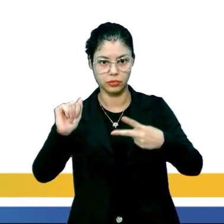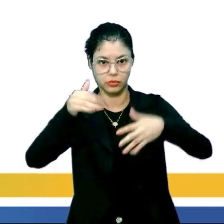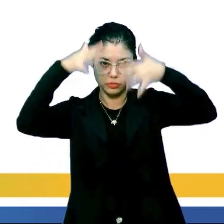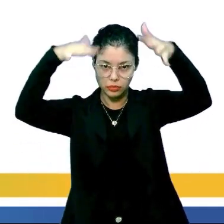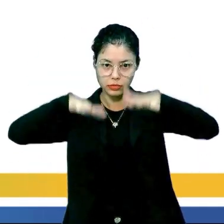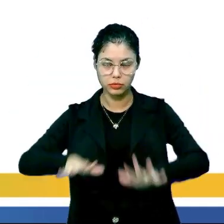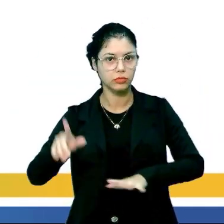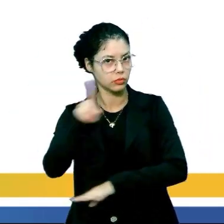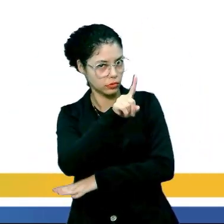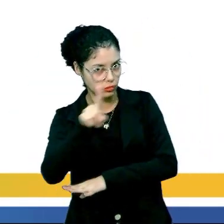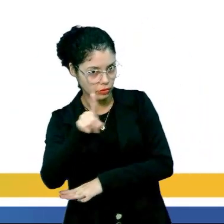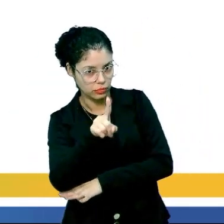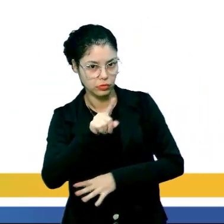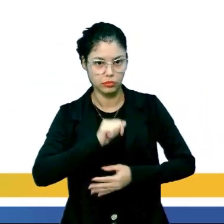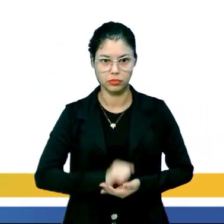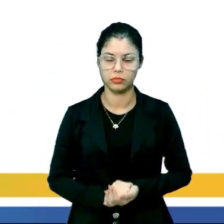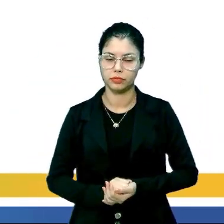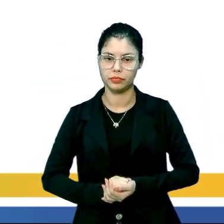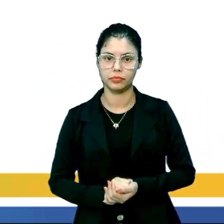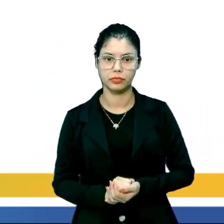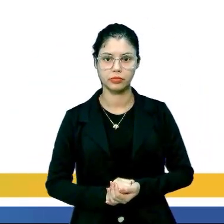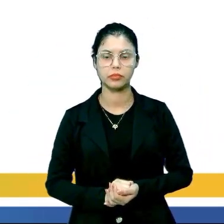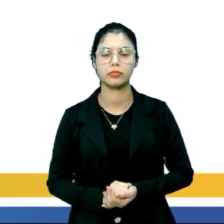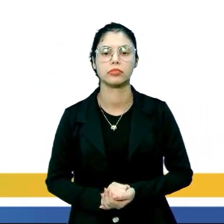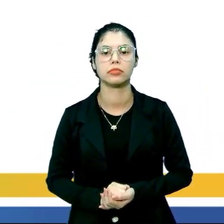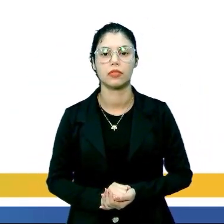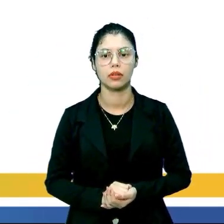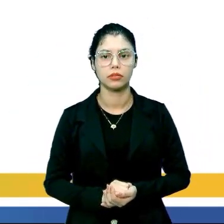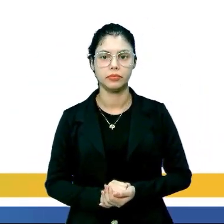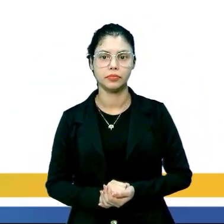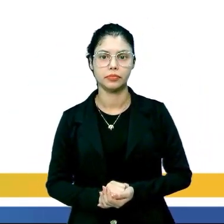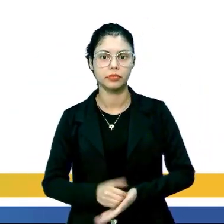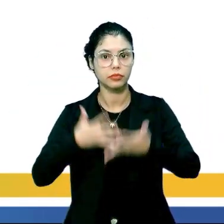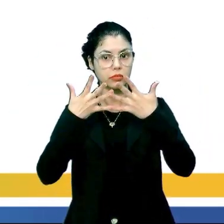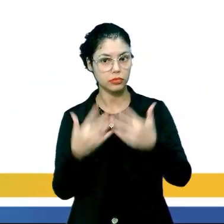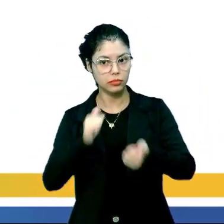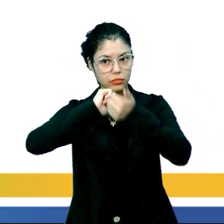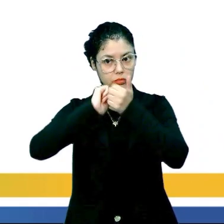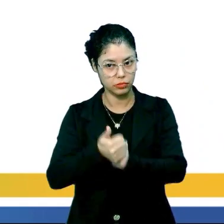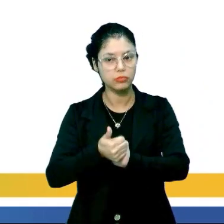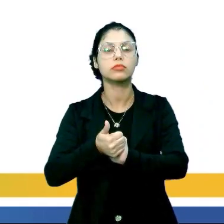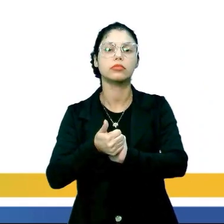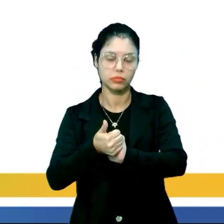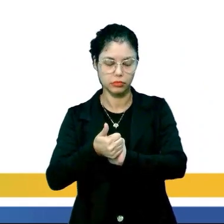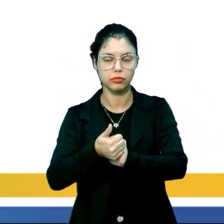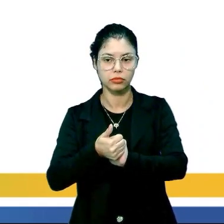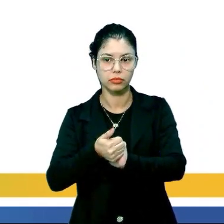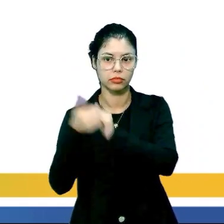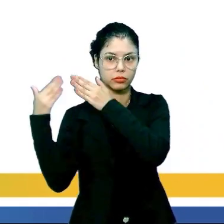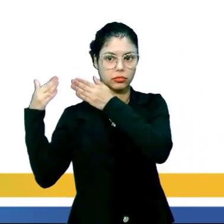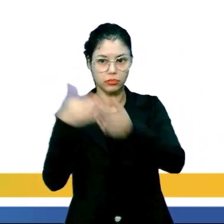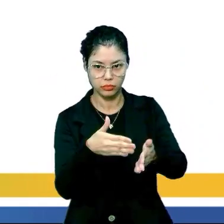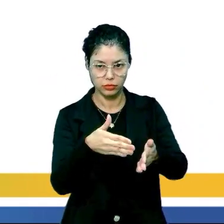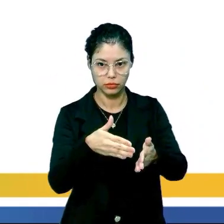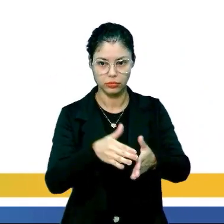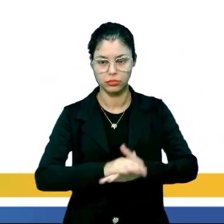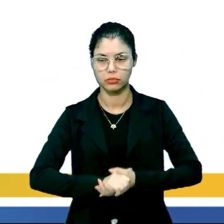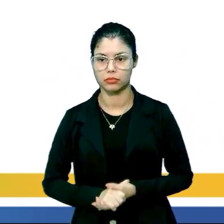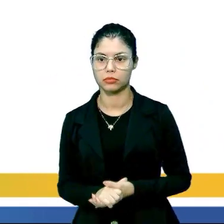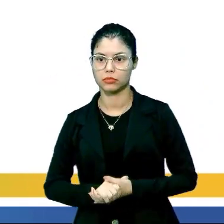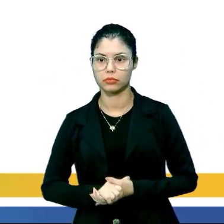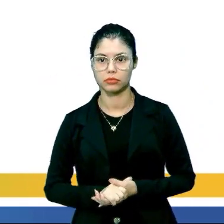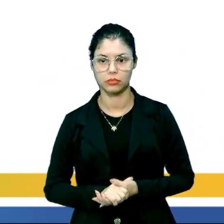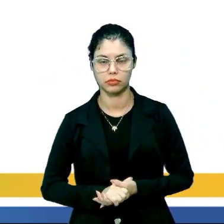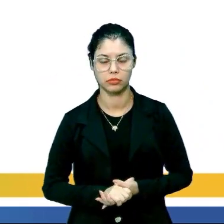a inata, natural, conhecida também como não específica, e temos a adquirida,